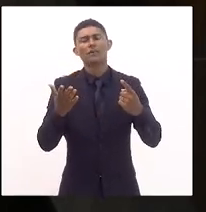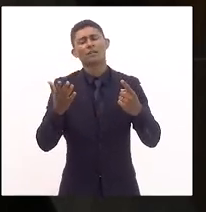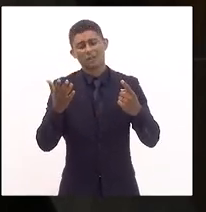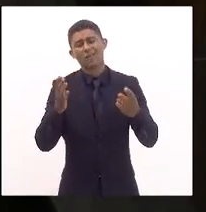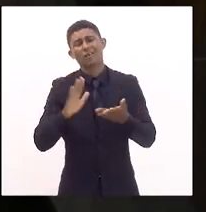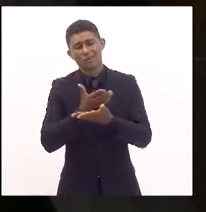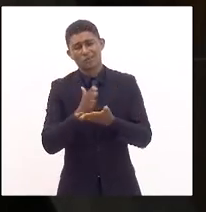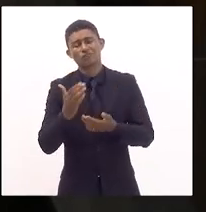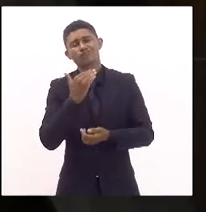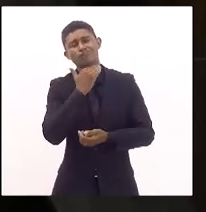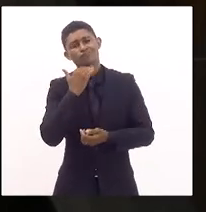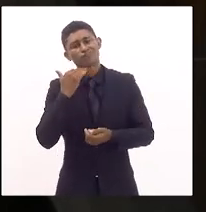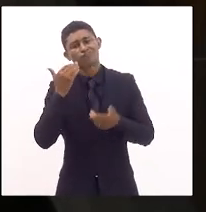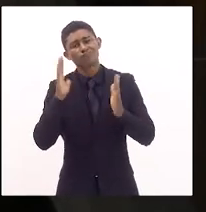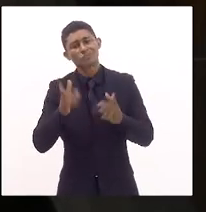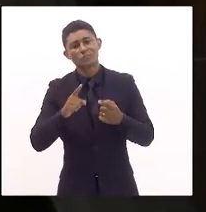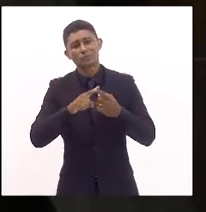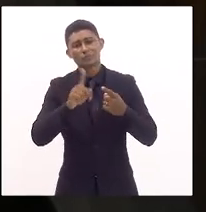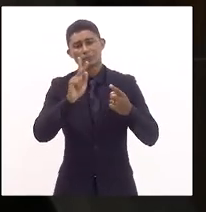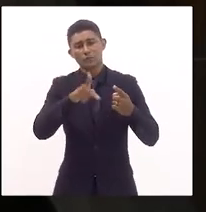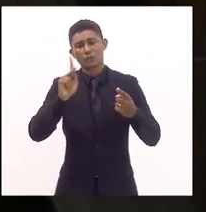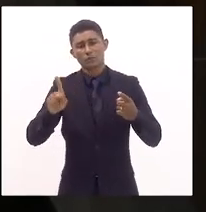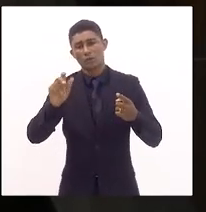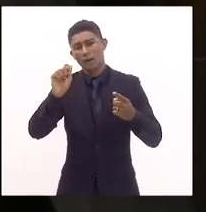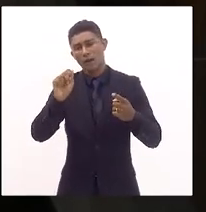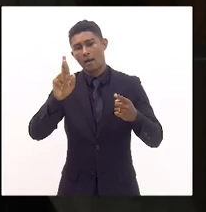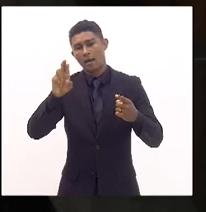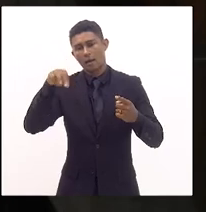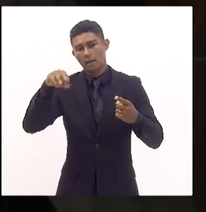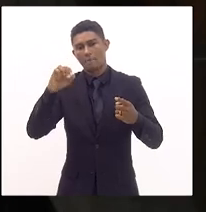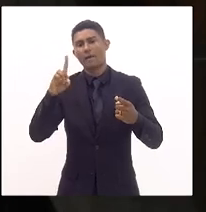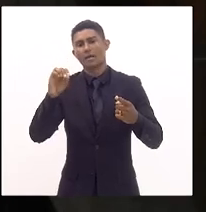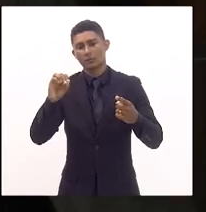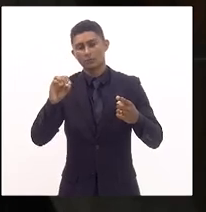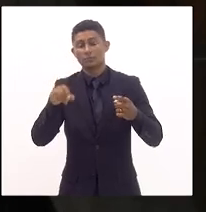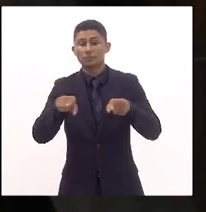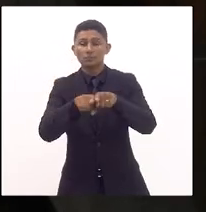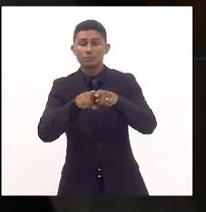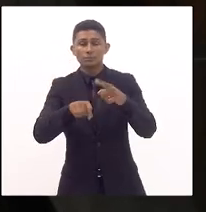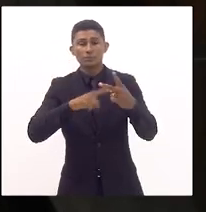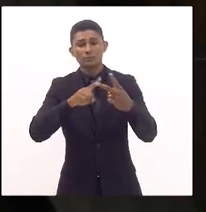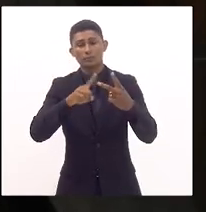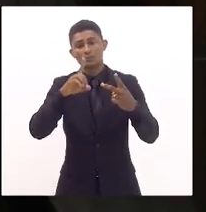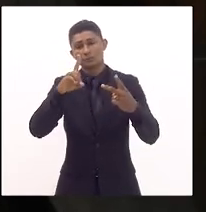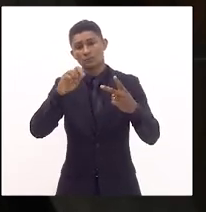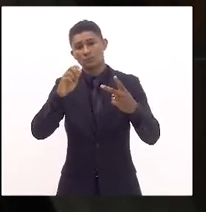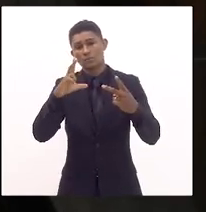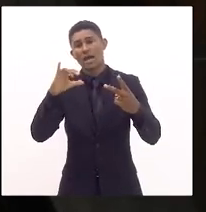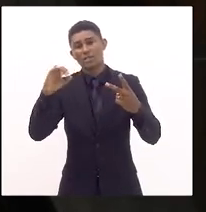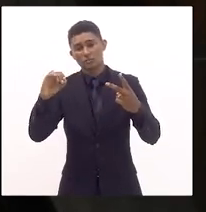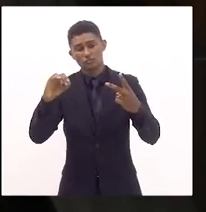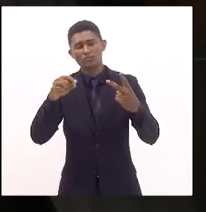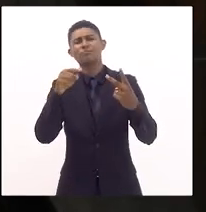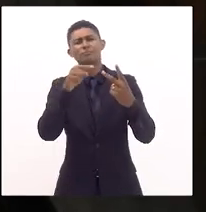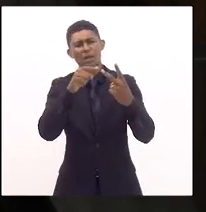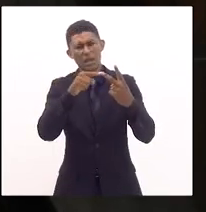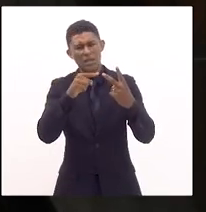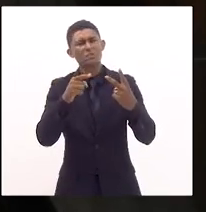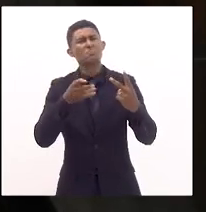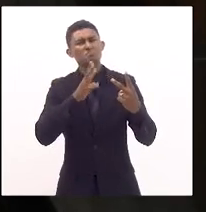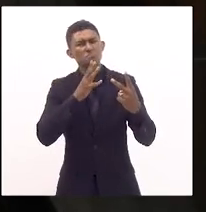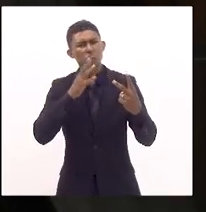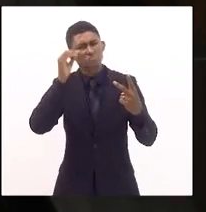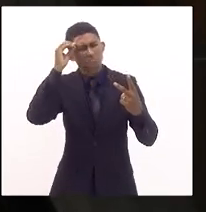deixaram precocemente, o caso do professor Armando Martins de Barros e Dácio Tavares Lobo Júnior. Dácio, inclusive, Marta, um grande conhecedor do